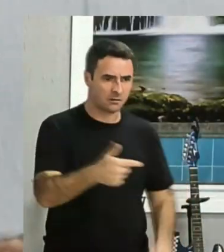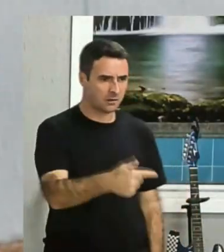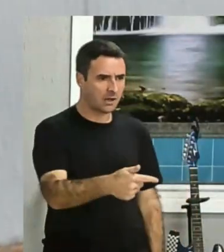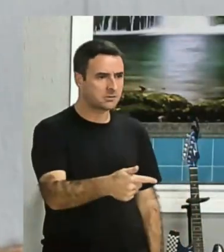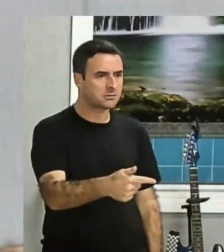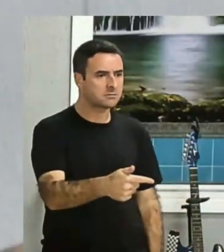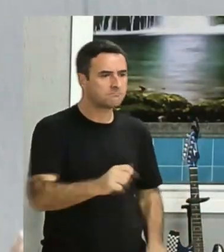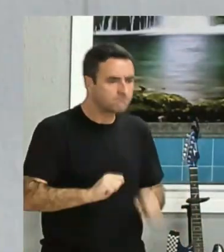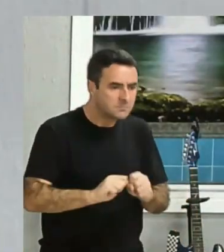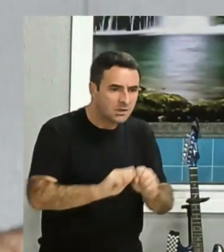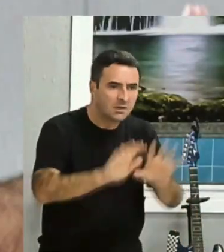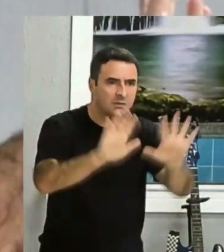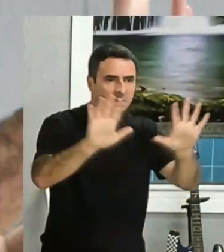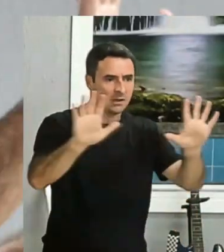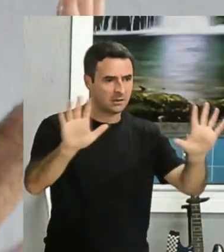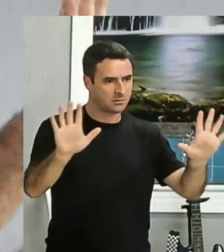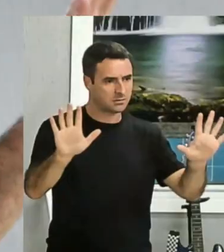7